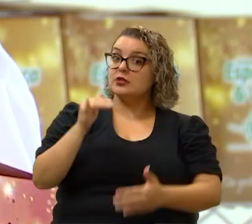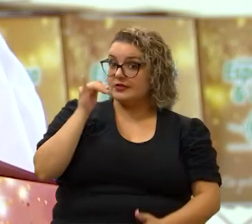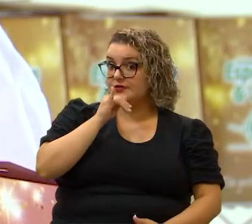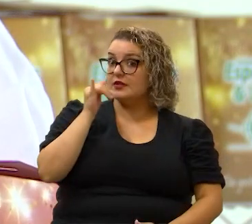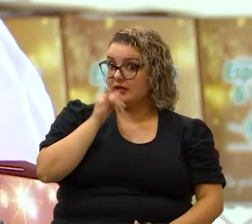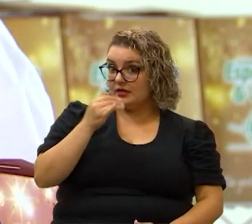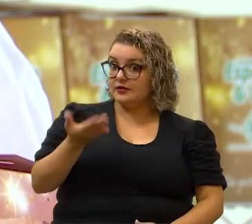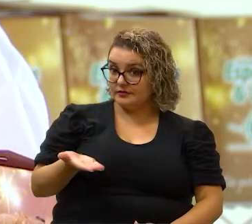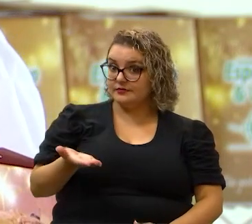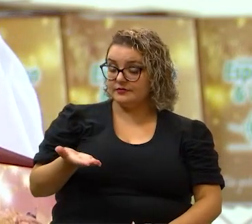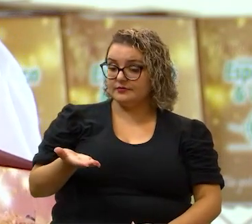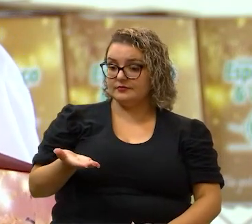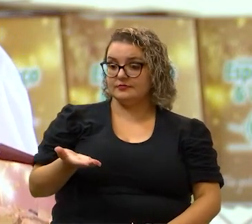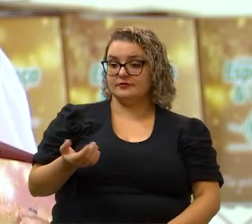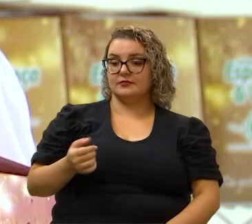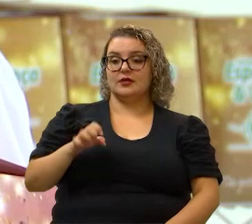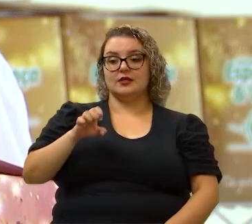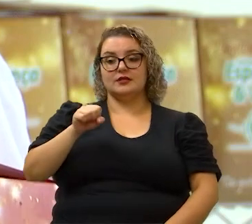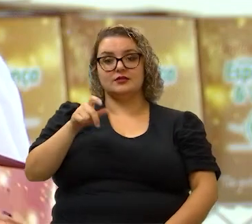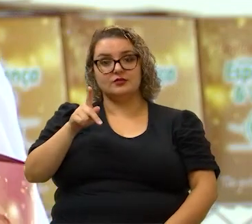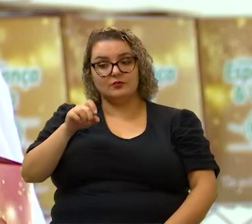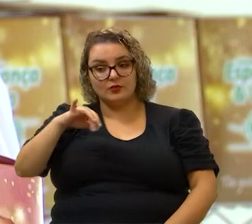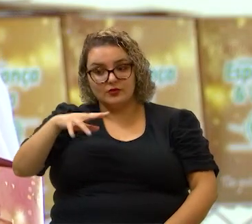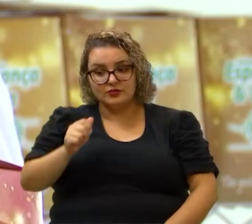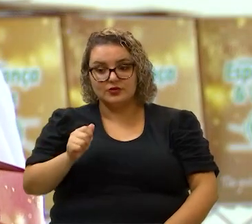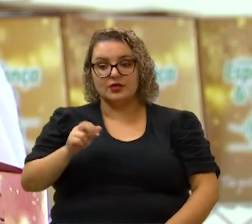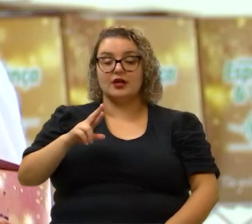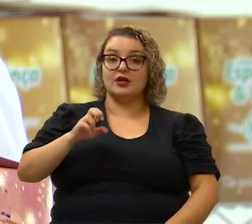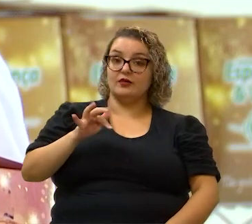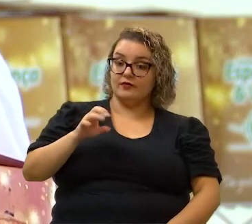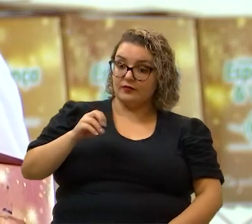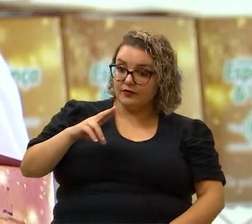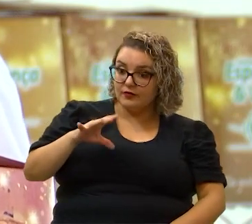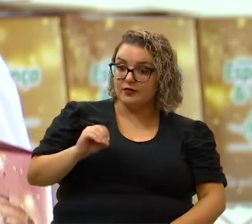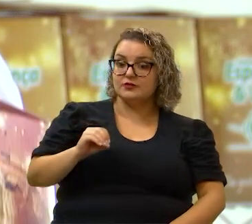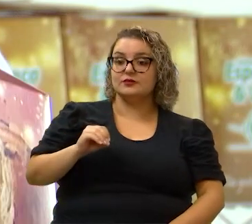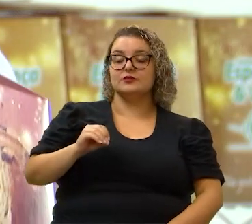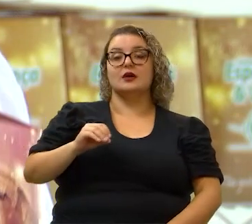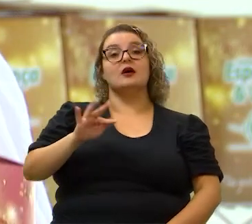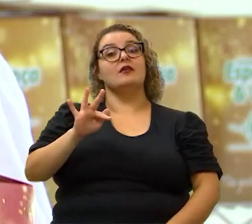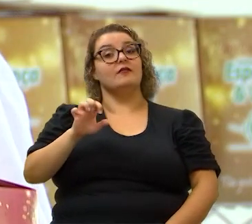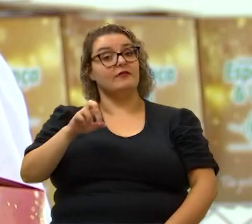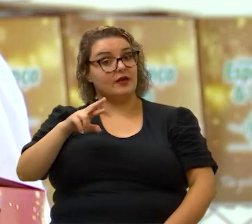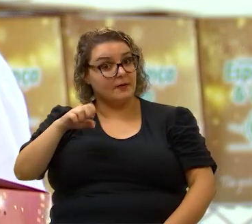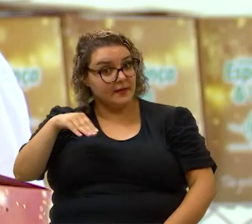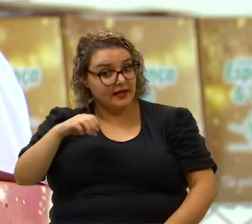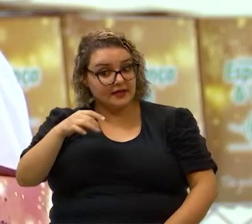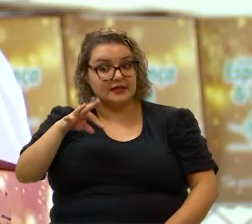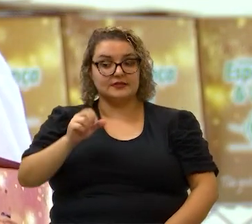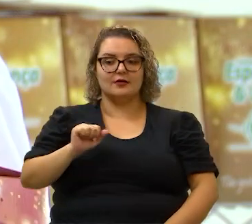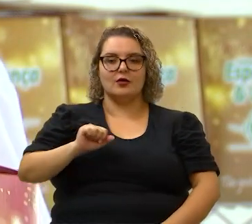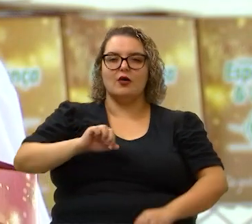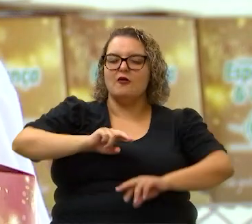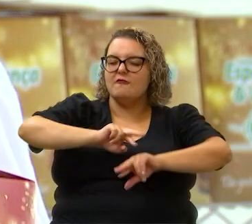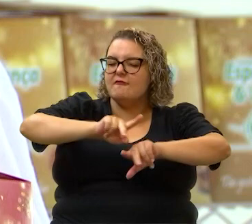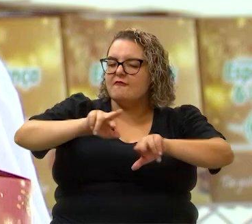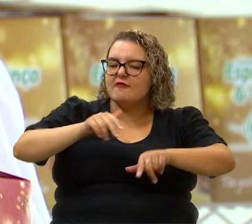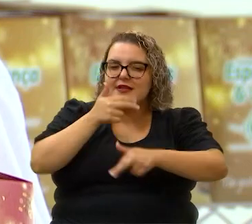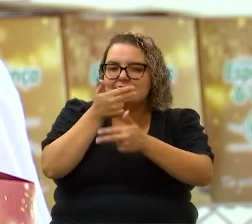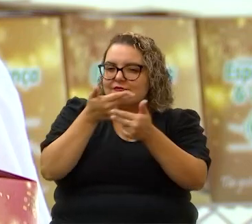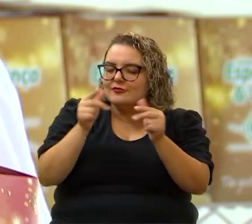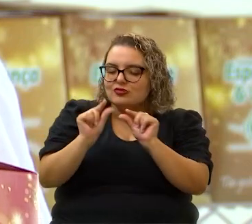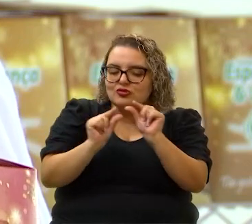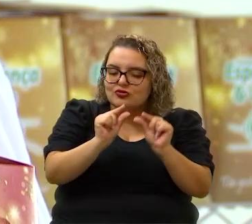italiano né então Esponja reforço lenta fermentação bem recheado